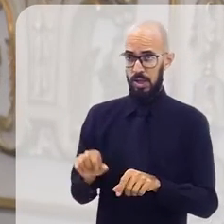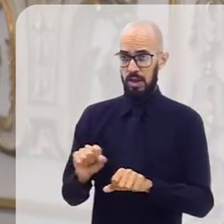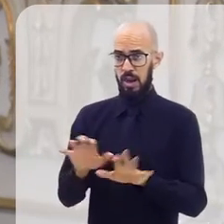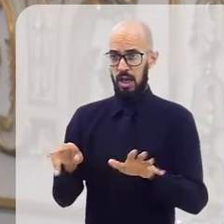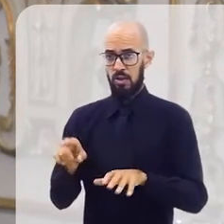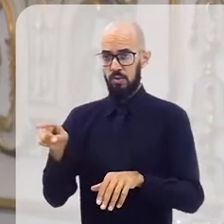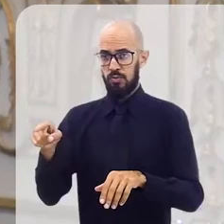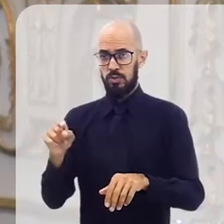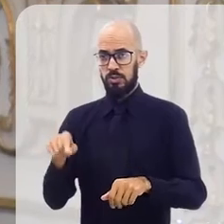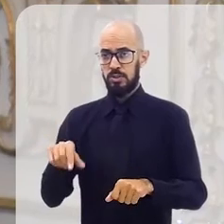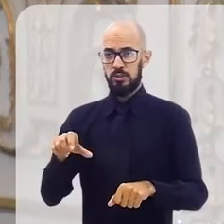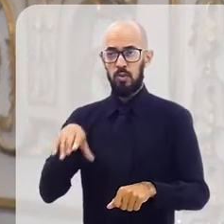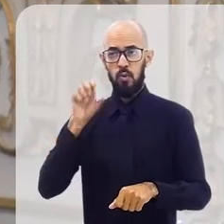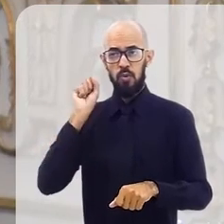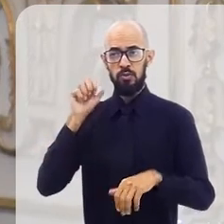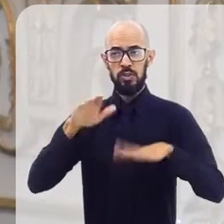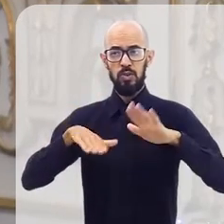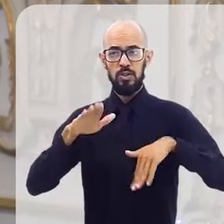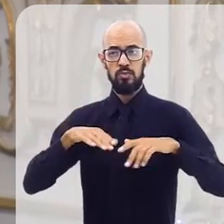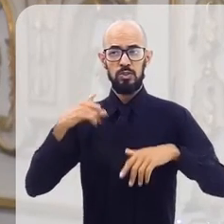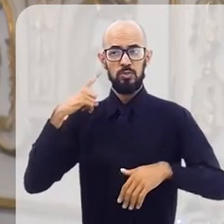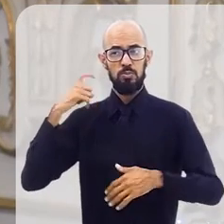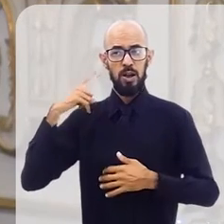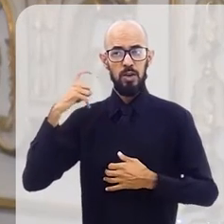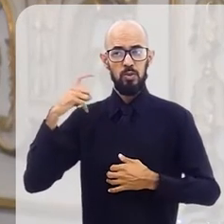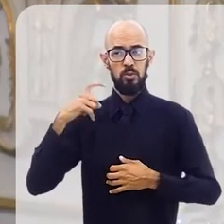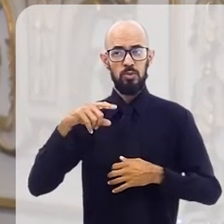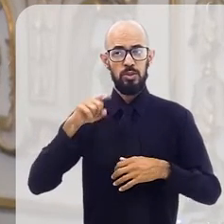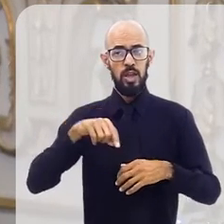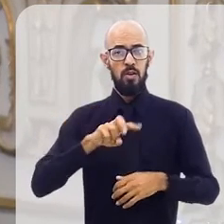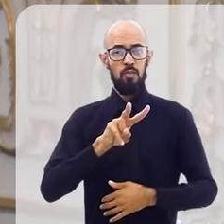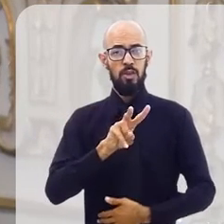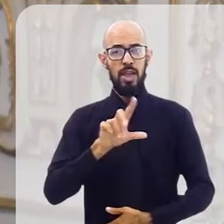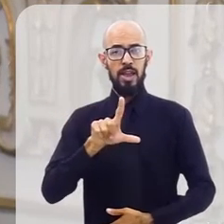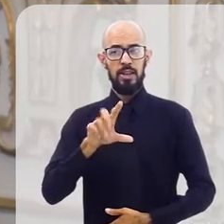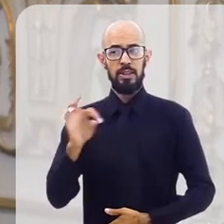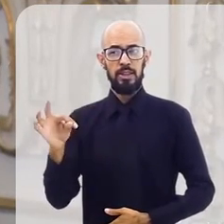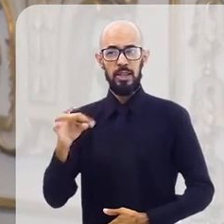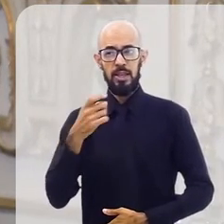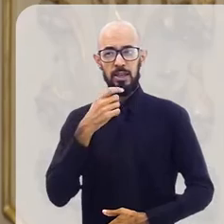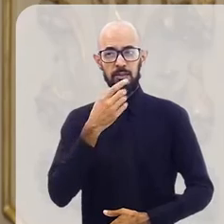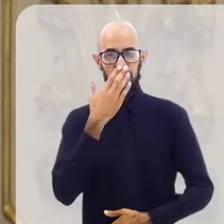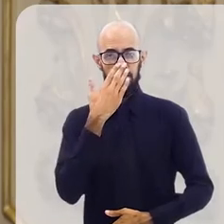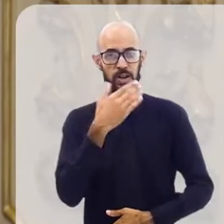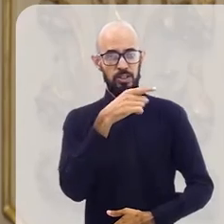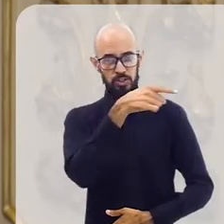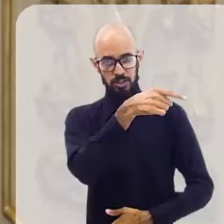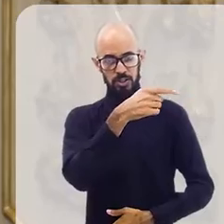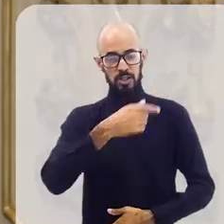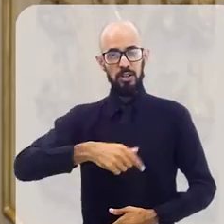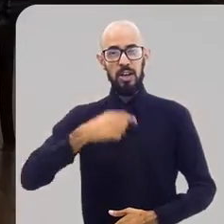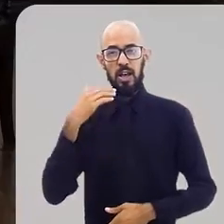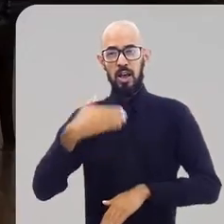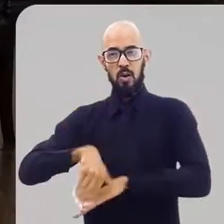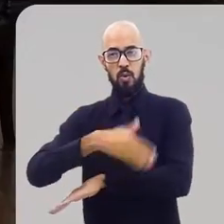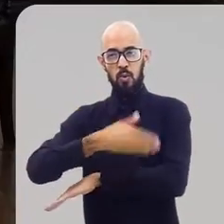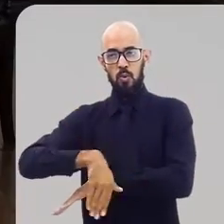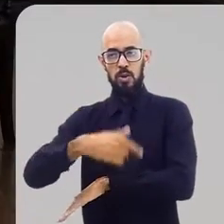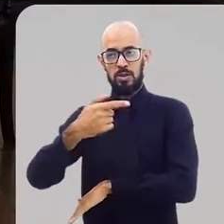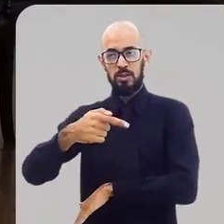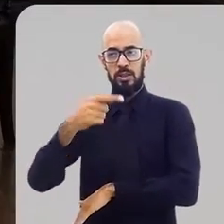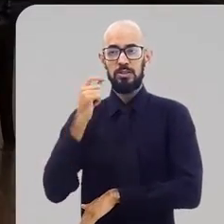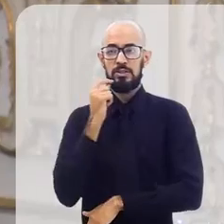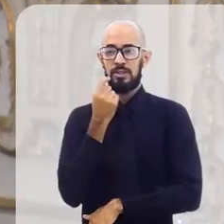vocês claro que vocês estão escutando algum barulhinho de vez em quando que é o VLT que passa aqui ao lado na Rua Sete de Setembro